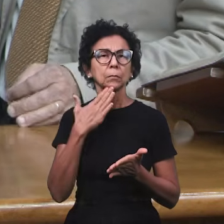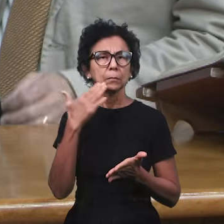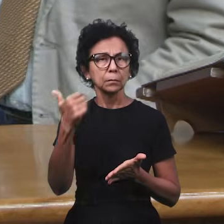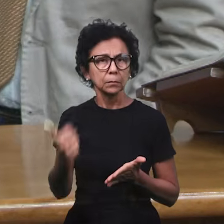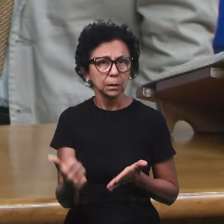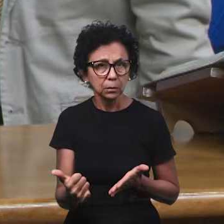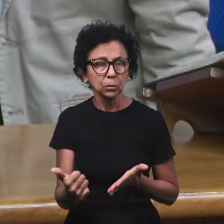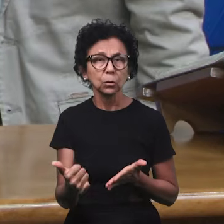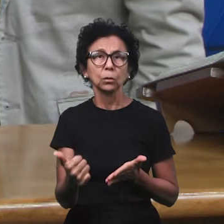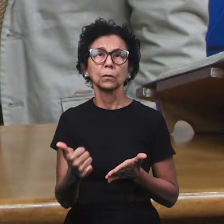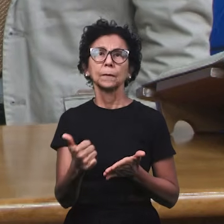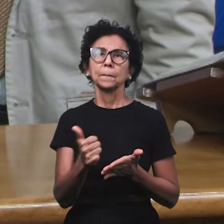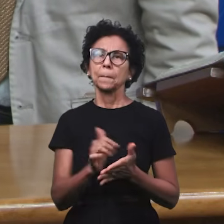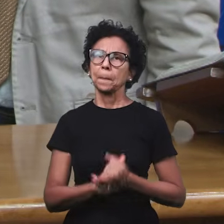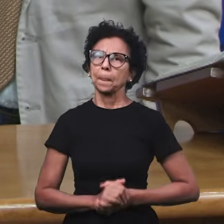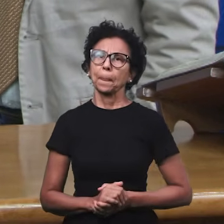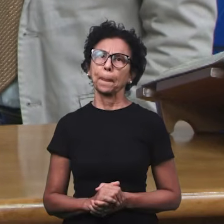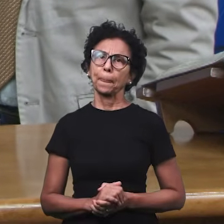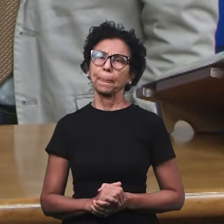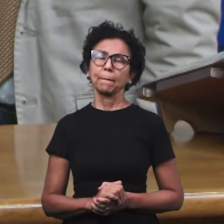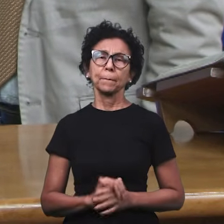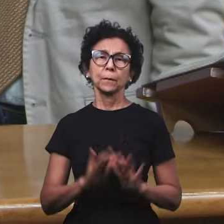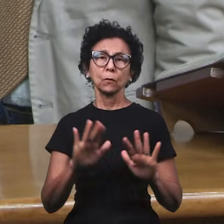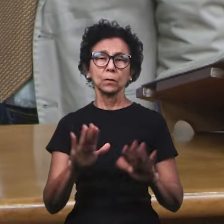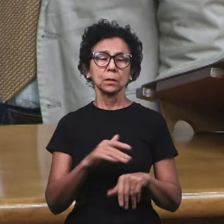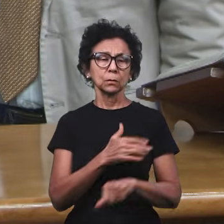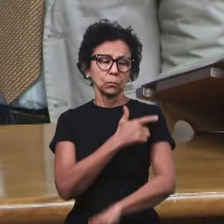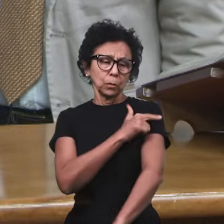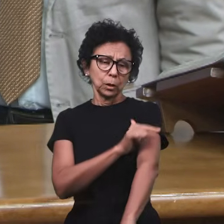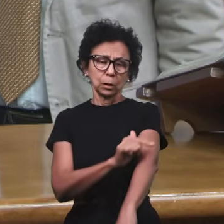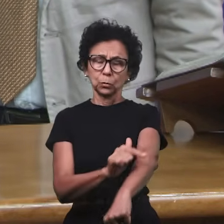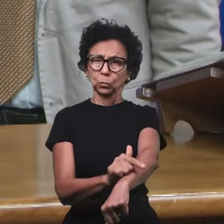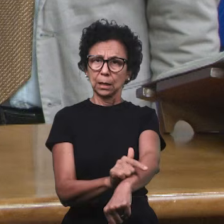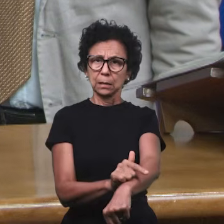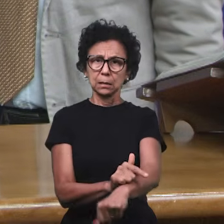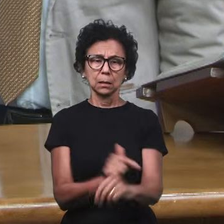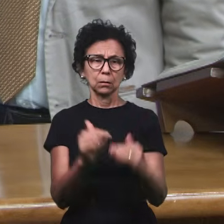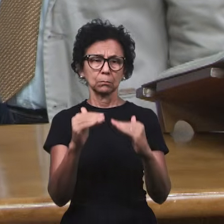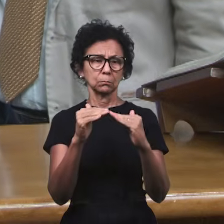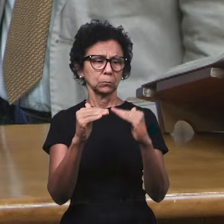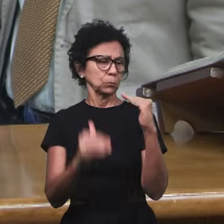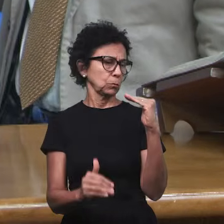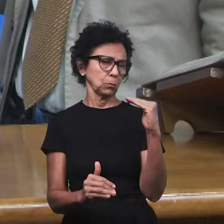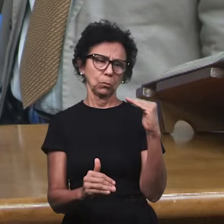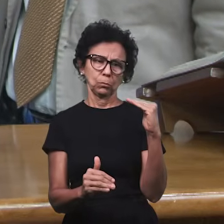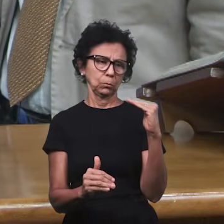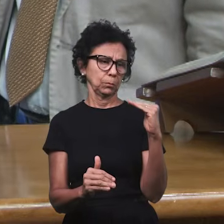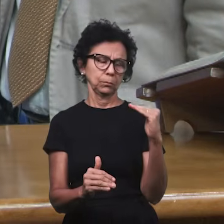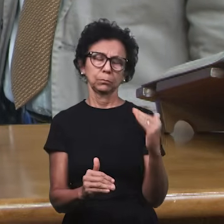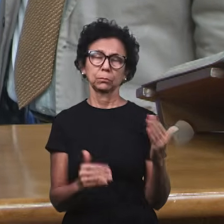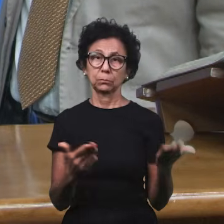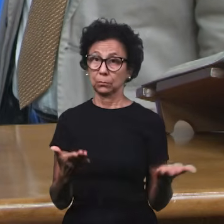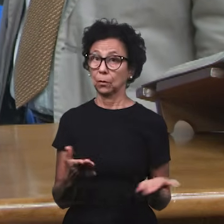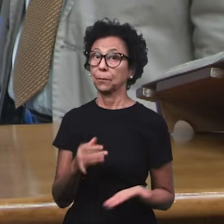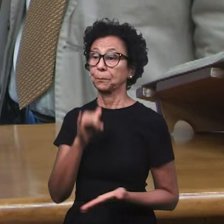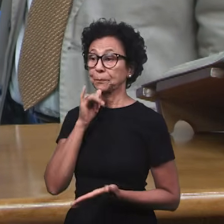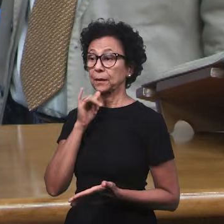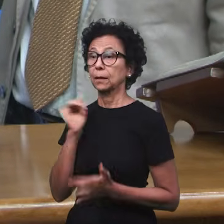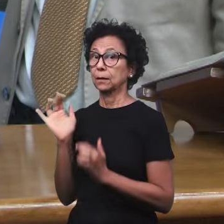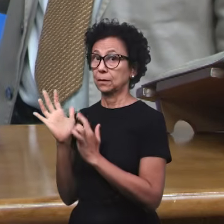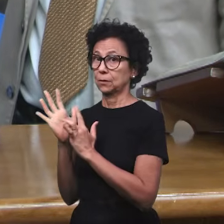é importante discordar com elegância, focando o problema e não a pessoa. Olha o exemplo do Senhor Jesus, né?